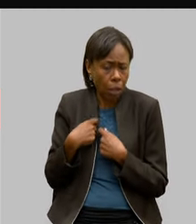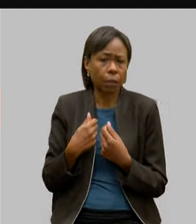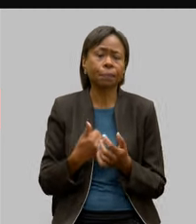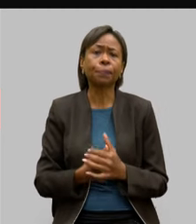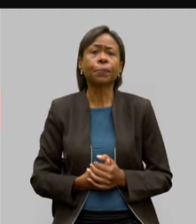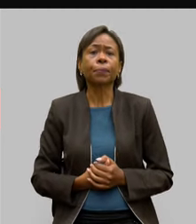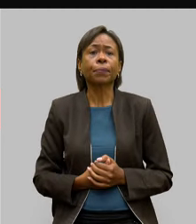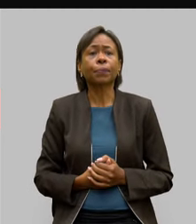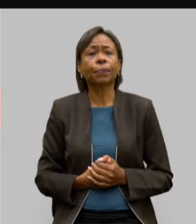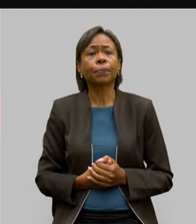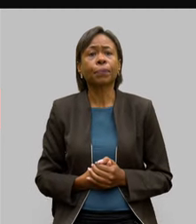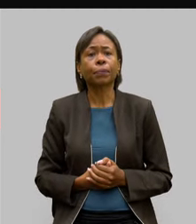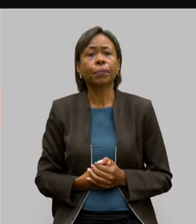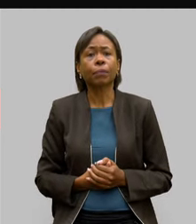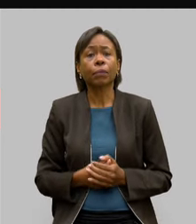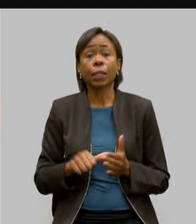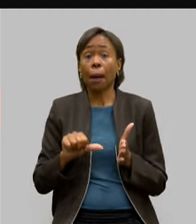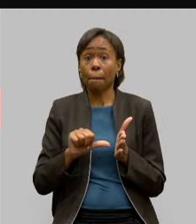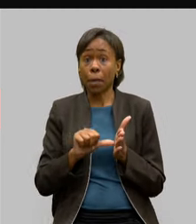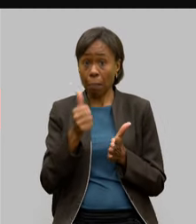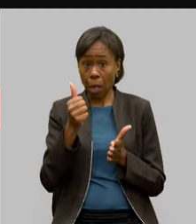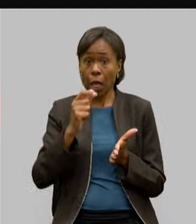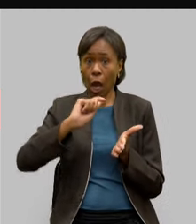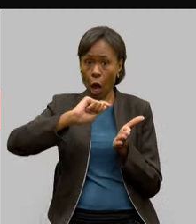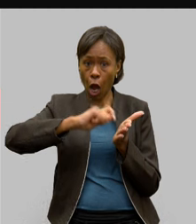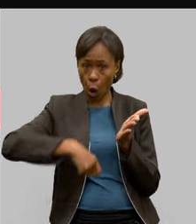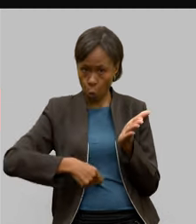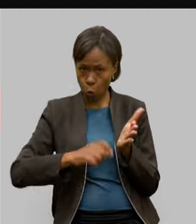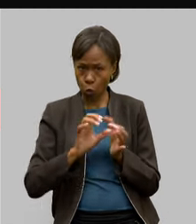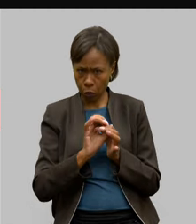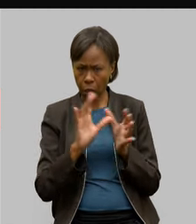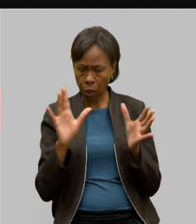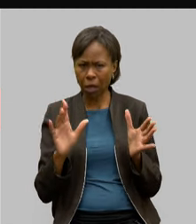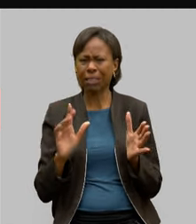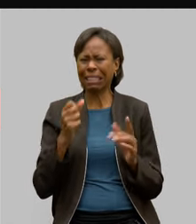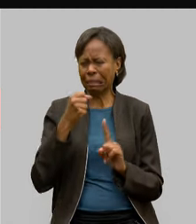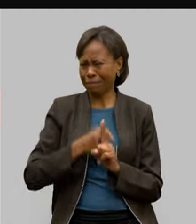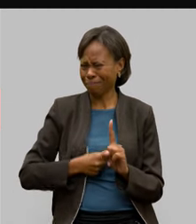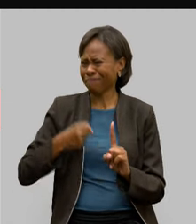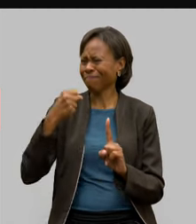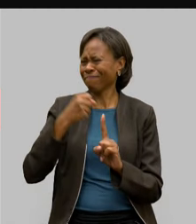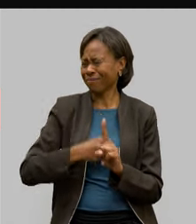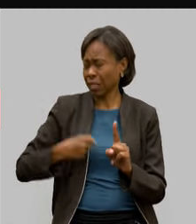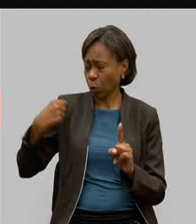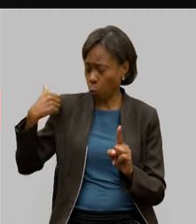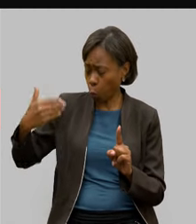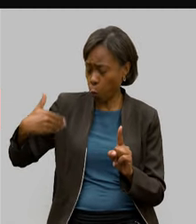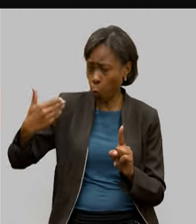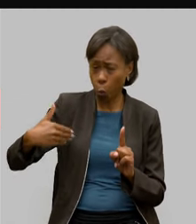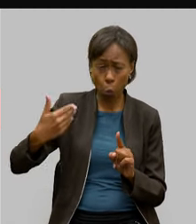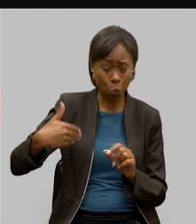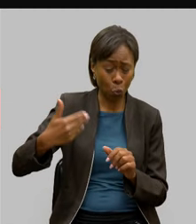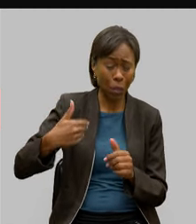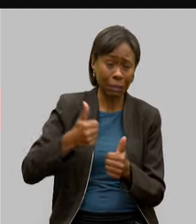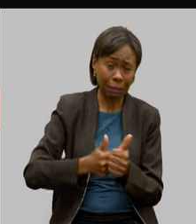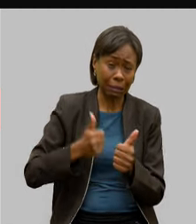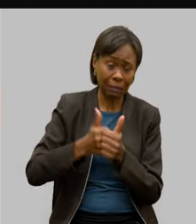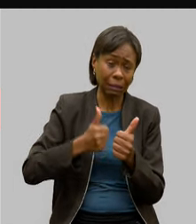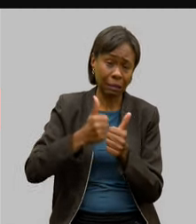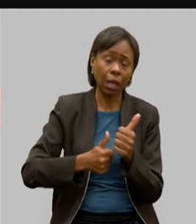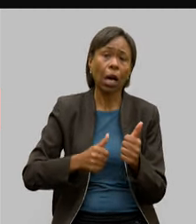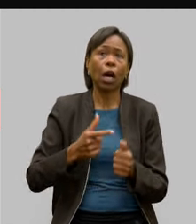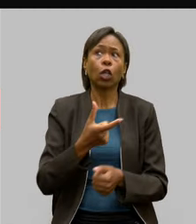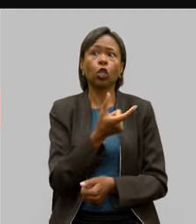a a primeira autorização depois de muito Muita batalha muita assim eh insistência em